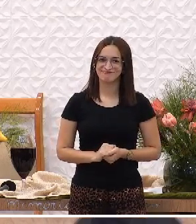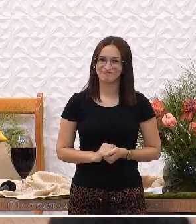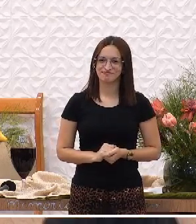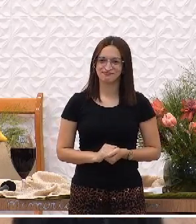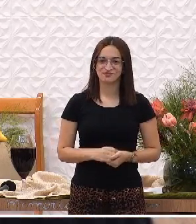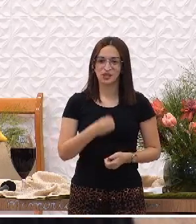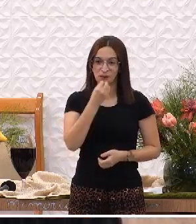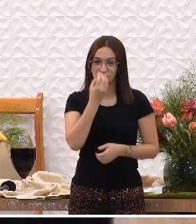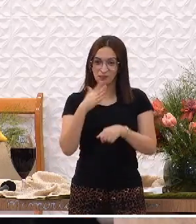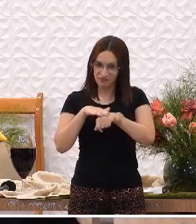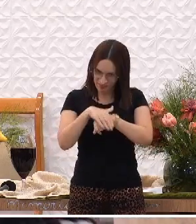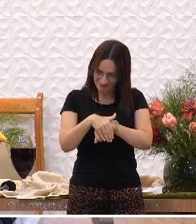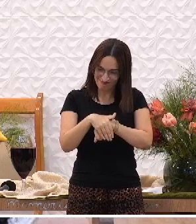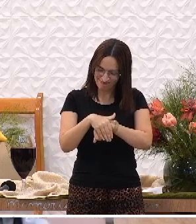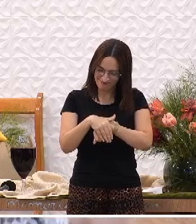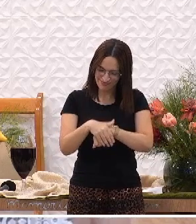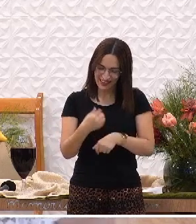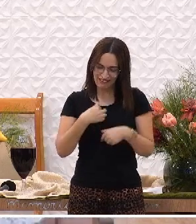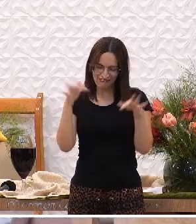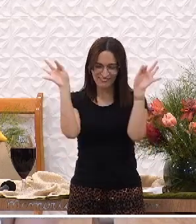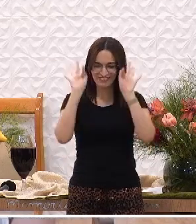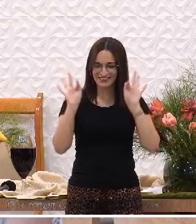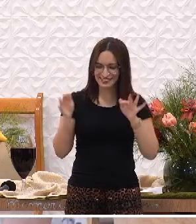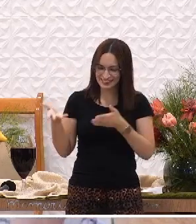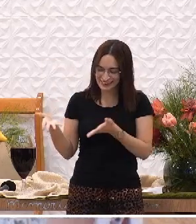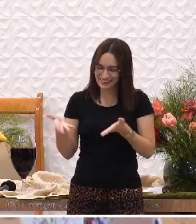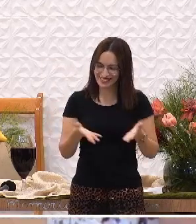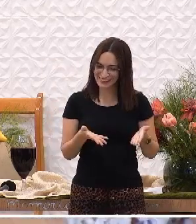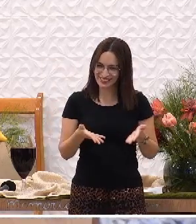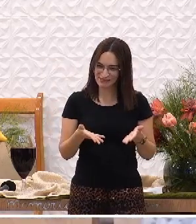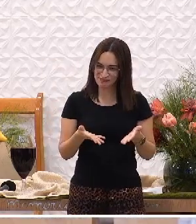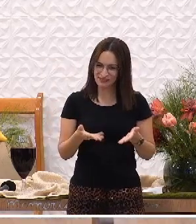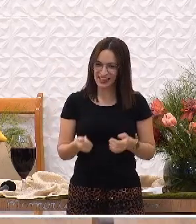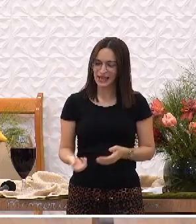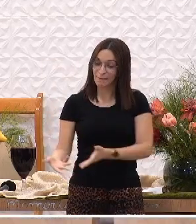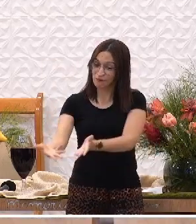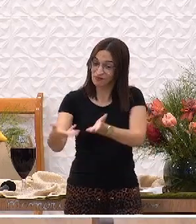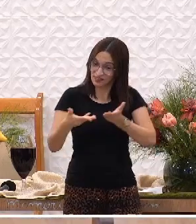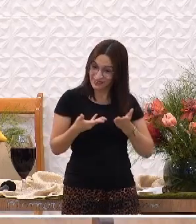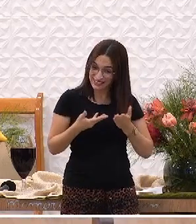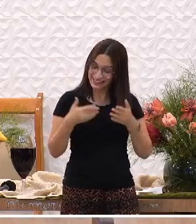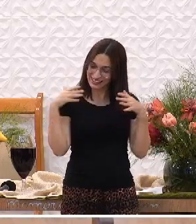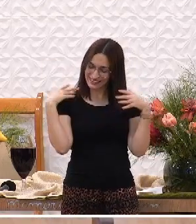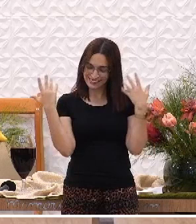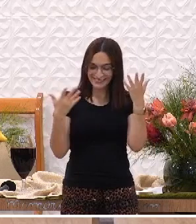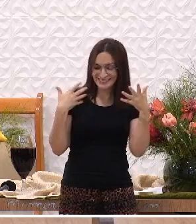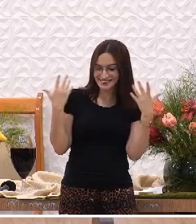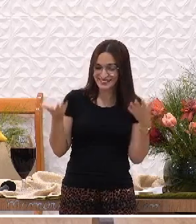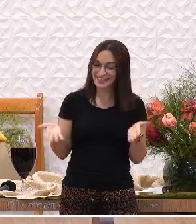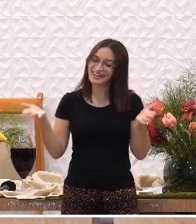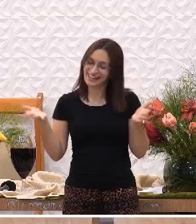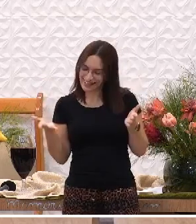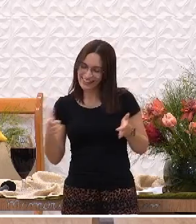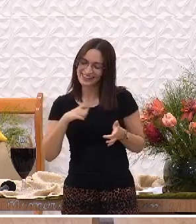Boa noite a todos. Eu estou muito feliz de estar aqui. Eu recebi o convite com muita alegria, disse que sim com muita alegria e estou aqui com muita